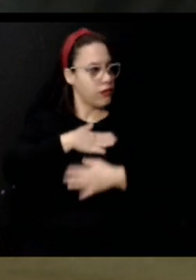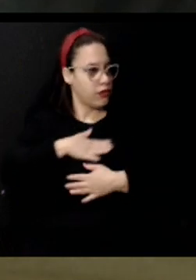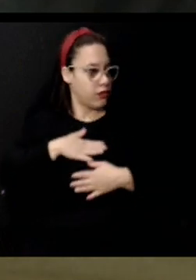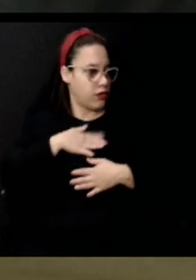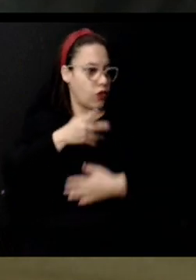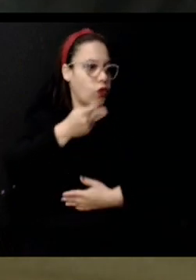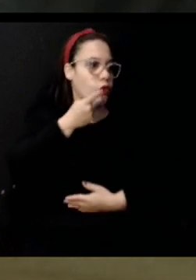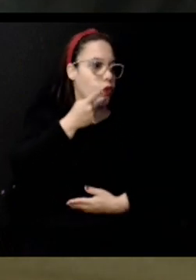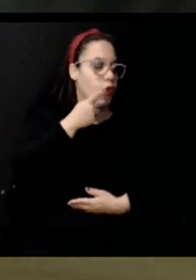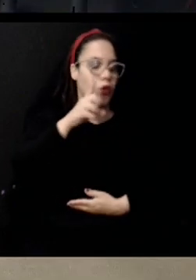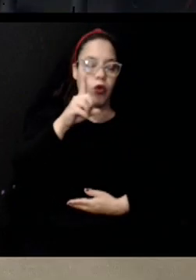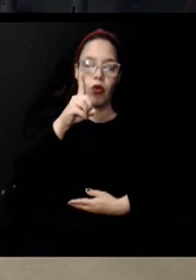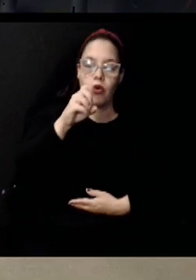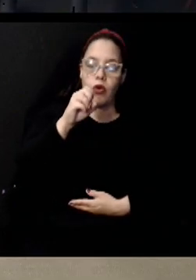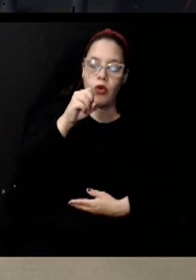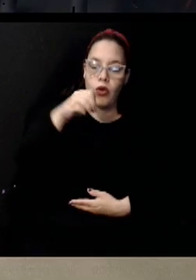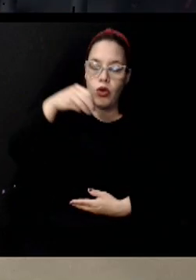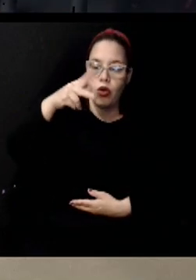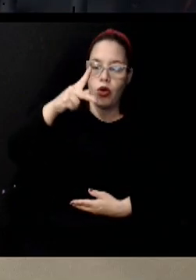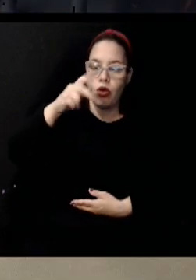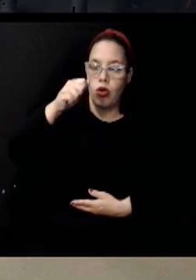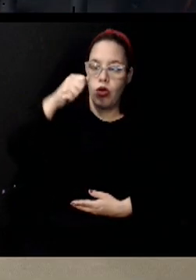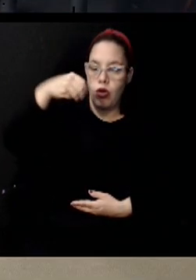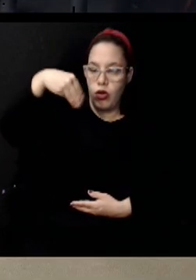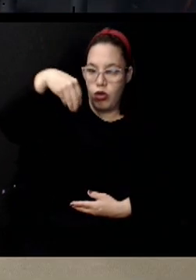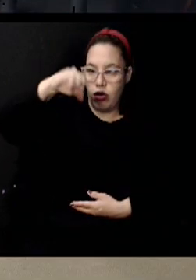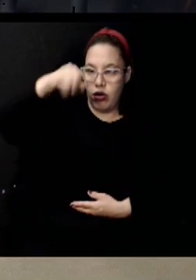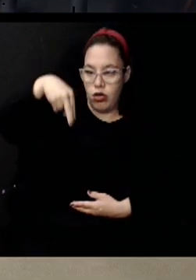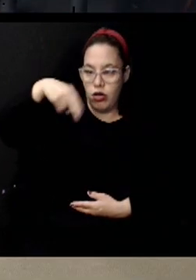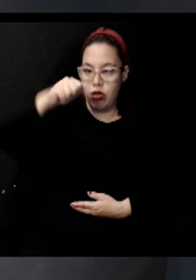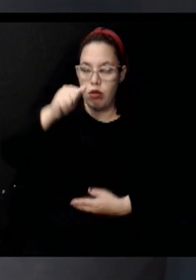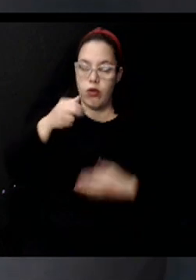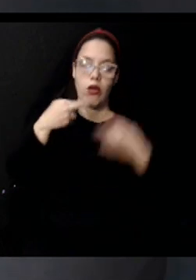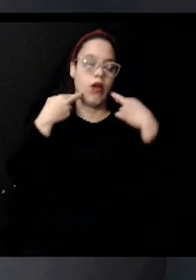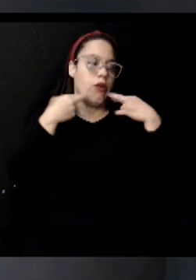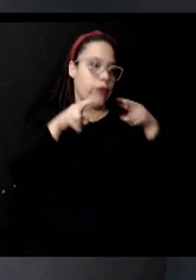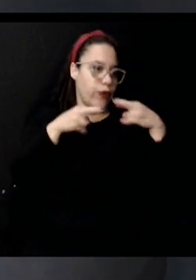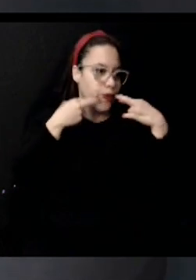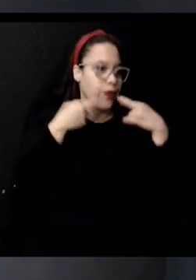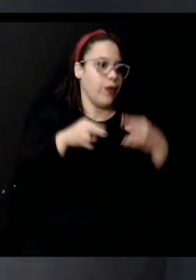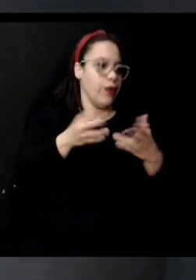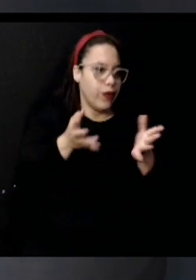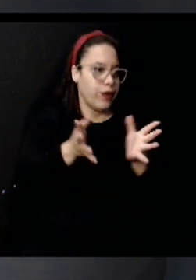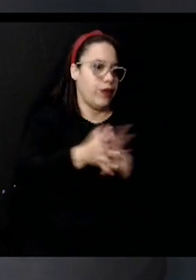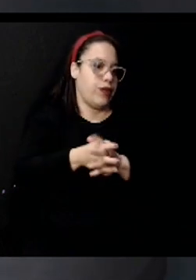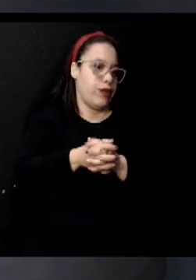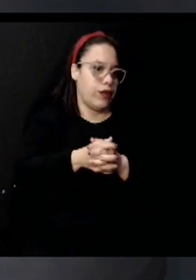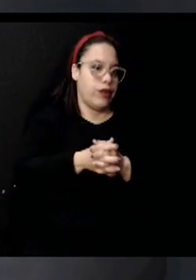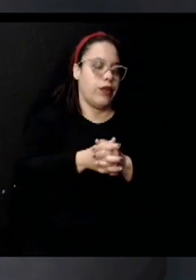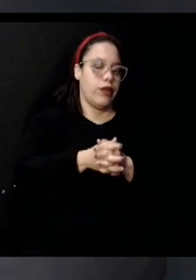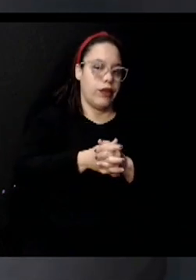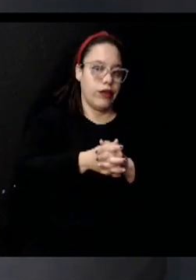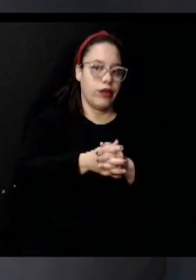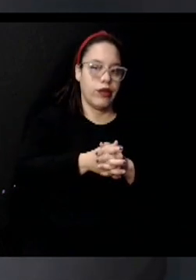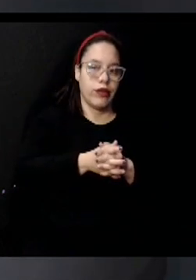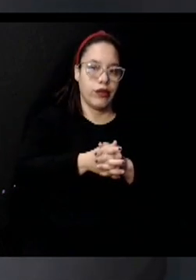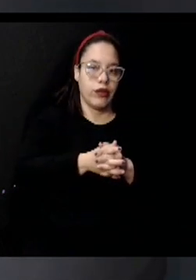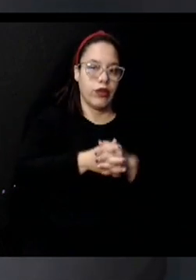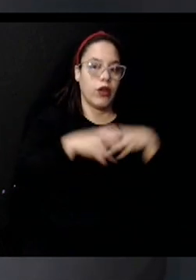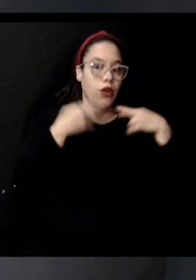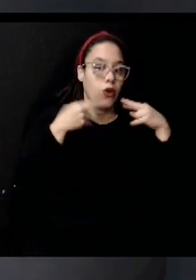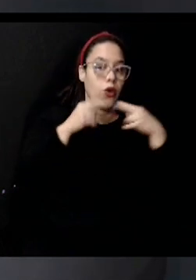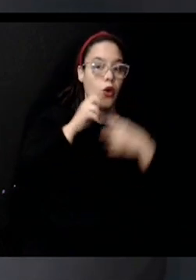dopamina, né, Fê? Da sim. dopamina, de ela reclamar, de ficar falando às vezes aí você tem que ver uma coisa, gente, se a gente vai reclamar ou falar da vida do